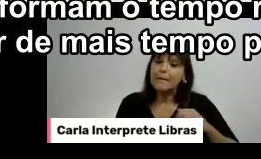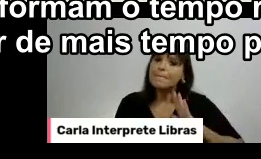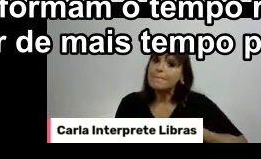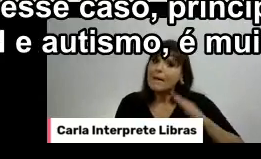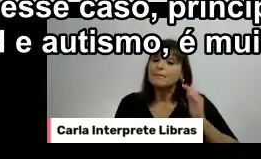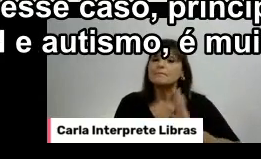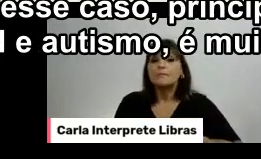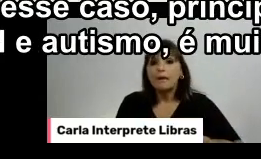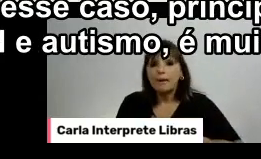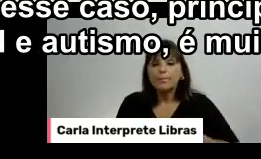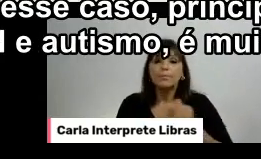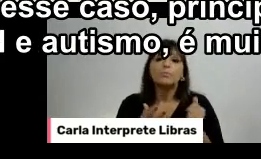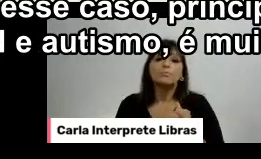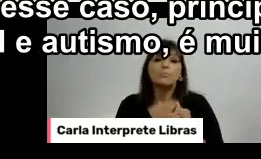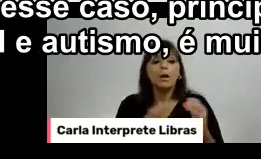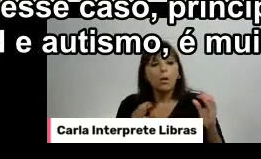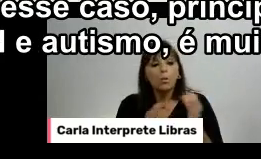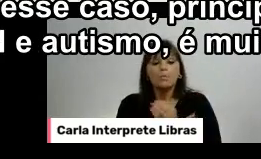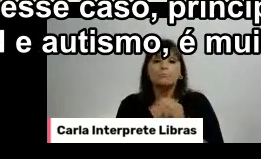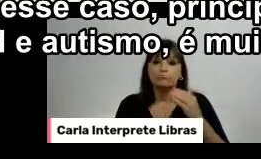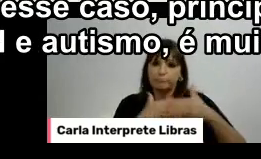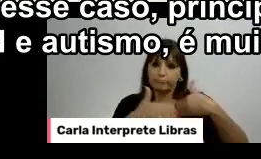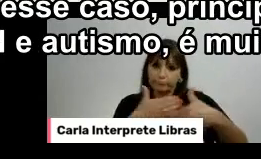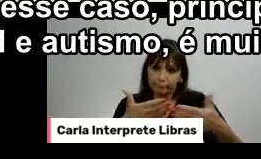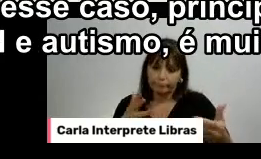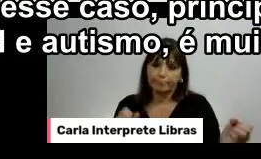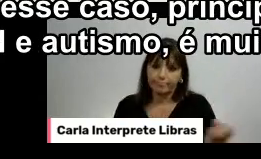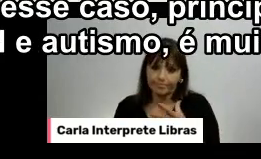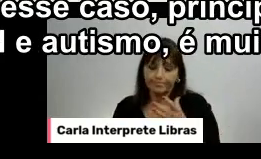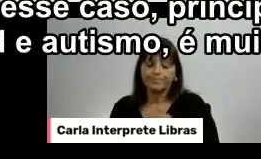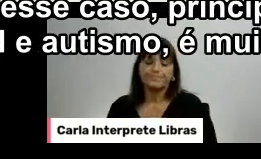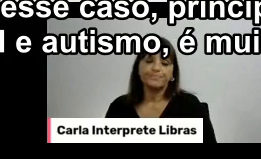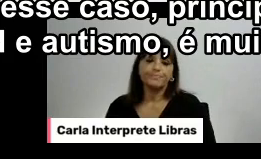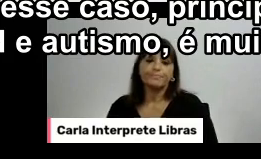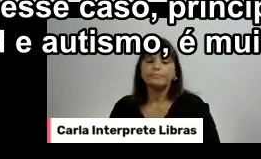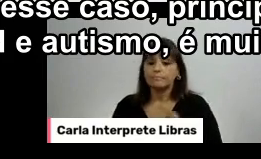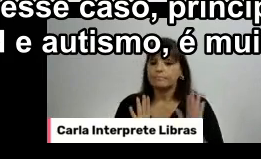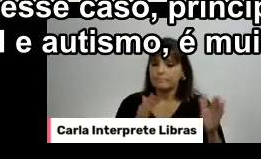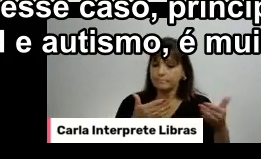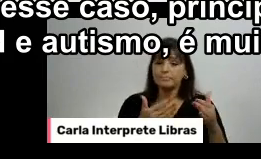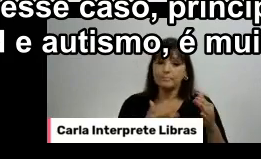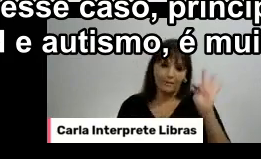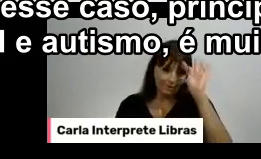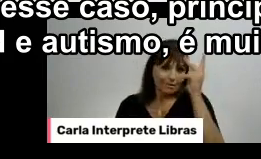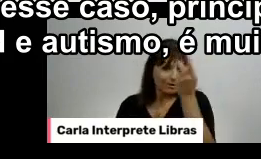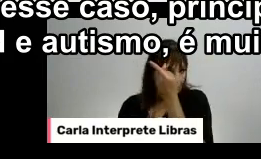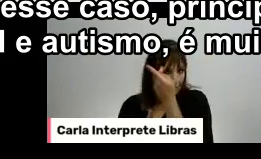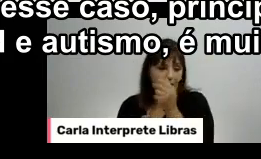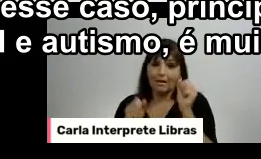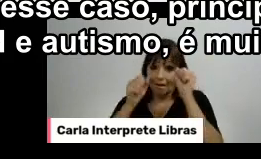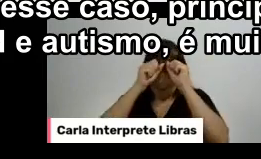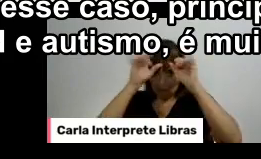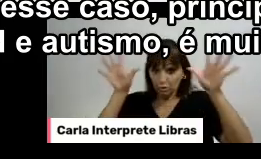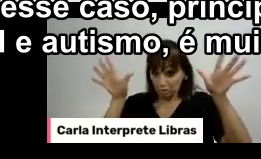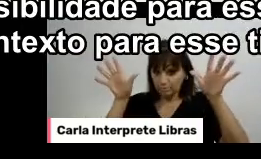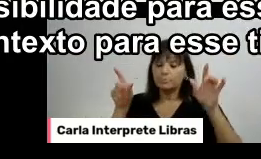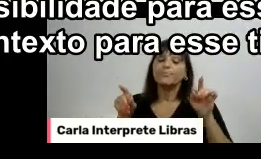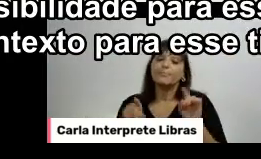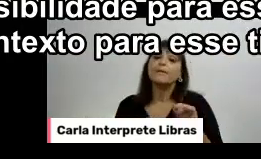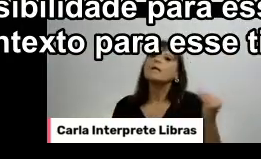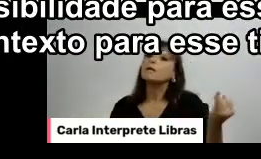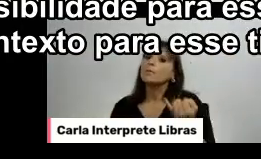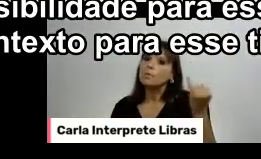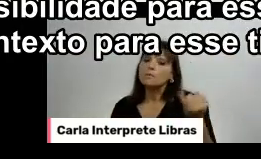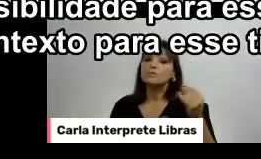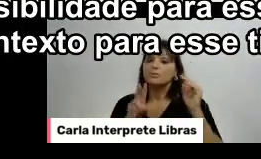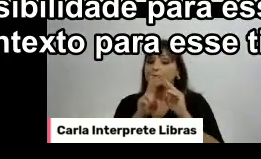um processo novo. Nesse caso, principalmente com pessoas com TDAH e autismo, é muito importante a gente dar visibilidade